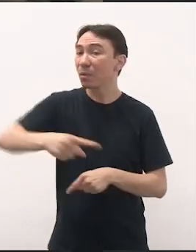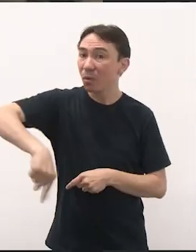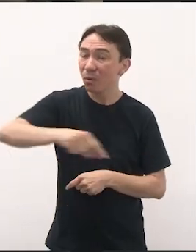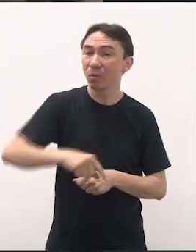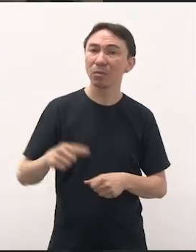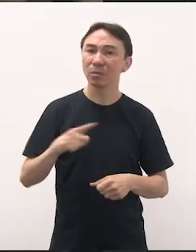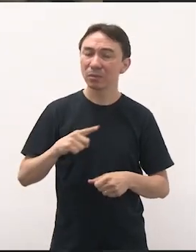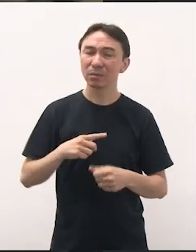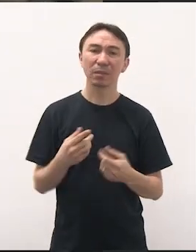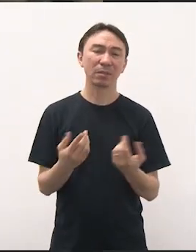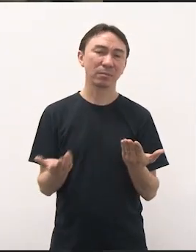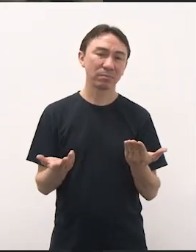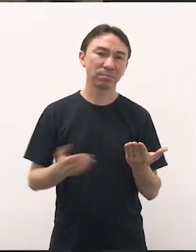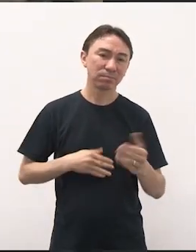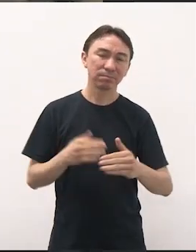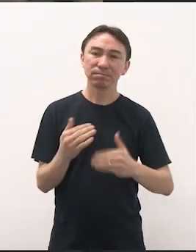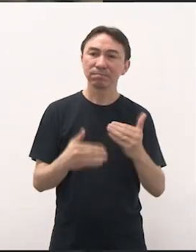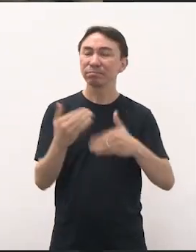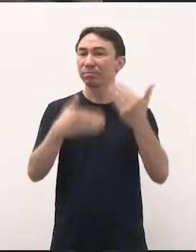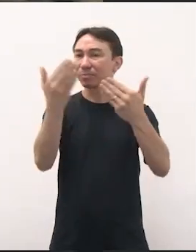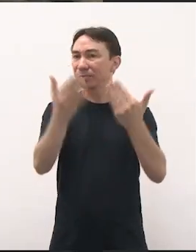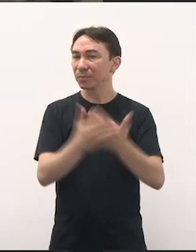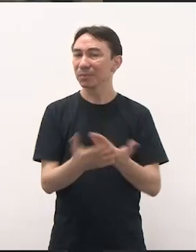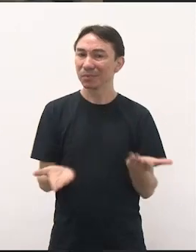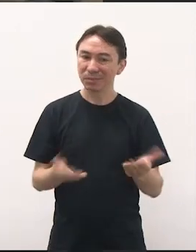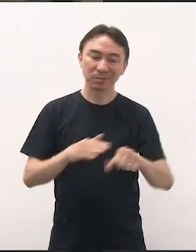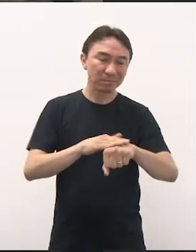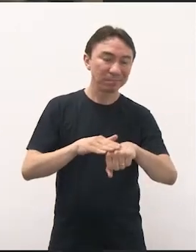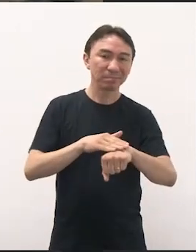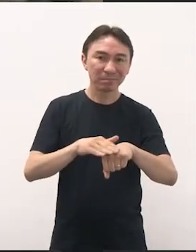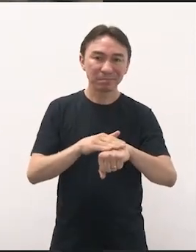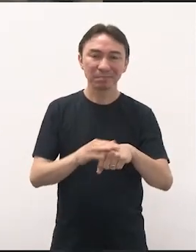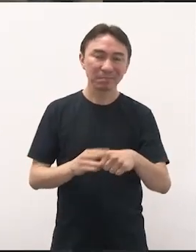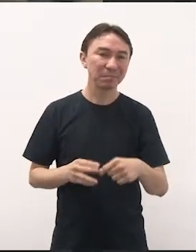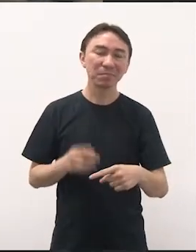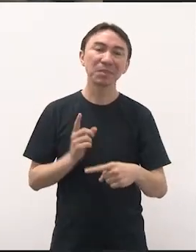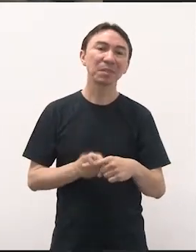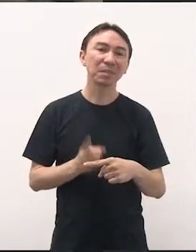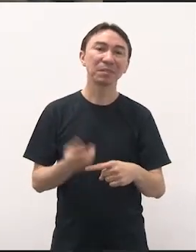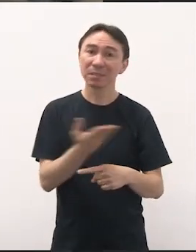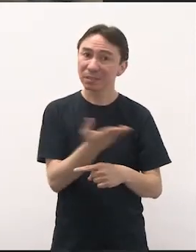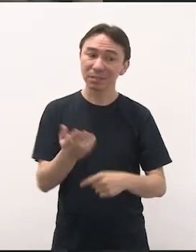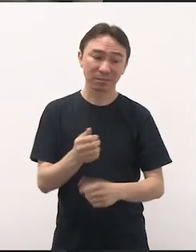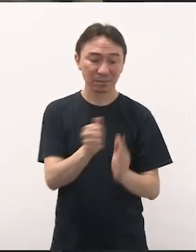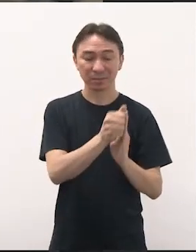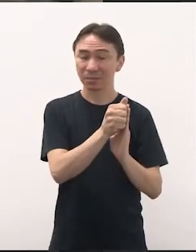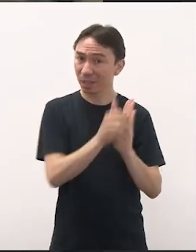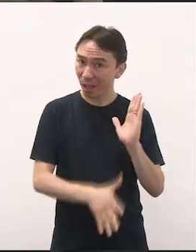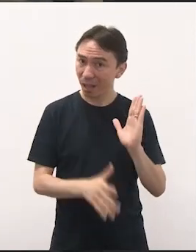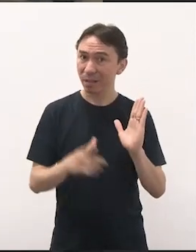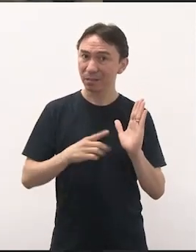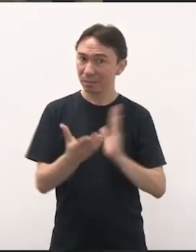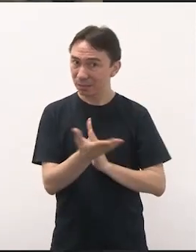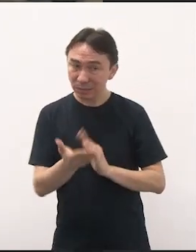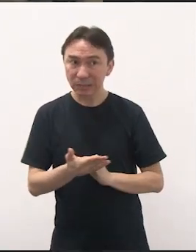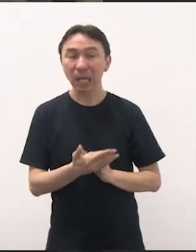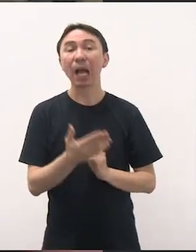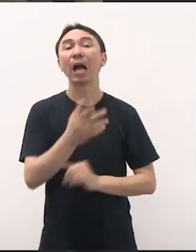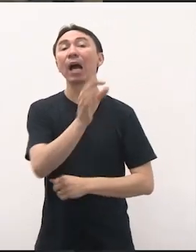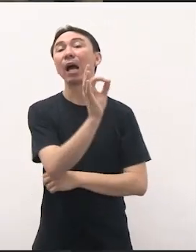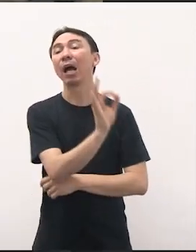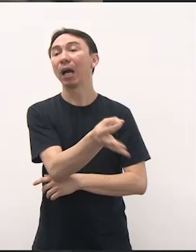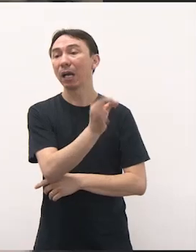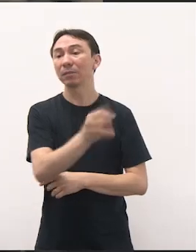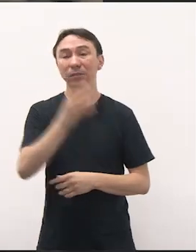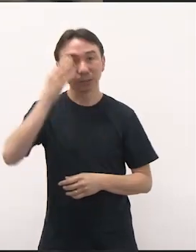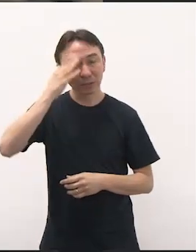ter o desenvolvimento dessa conversa, para que vocês entendam as atividades que a gente já propôs para a rede,